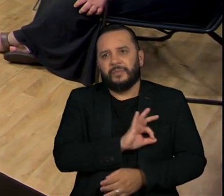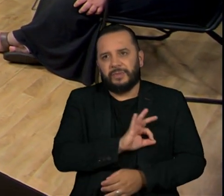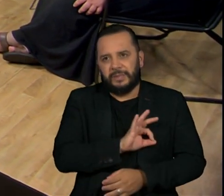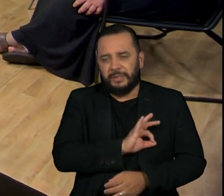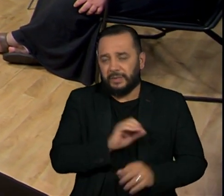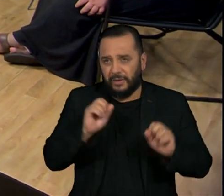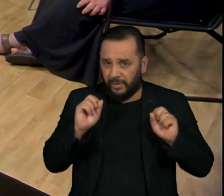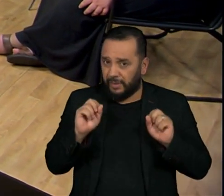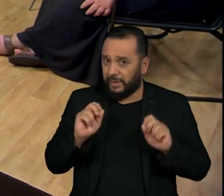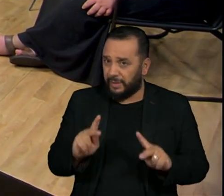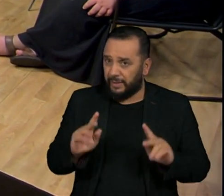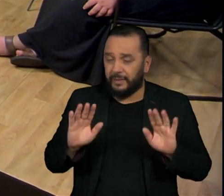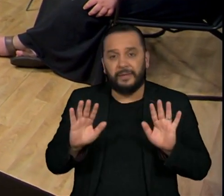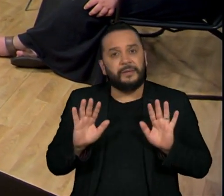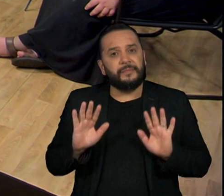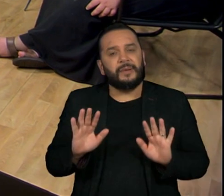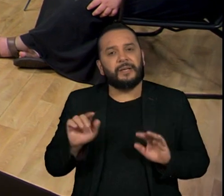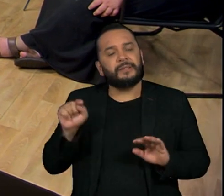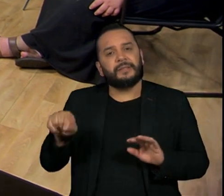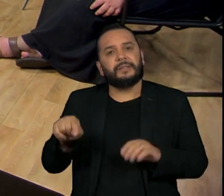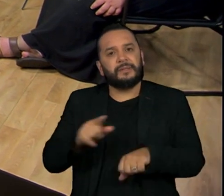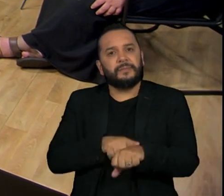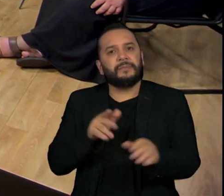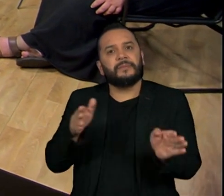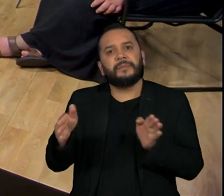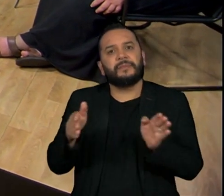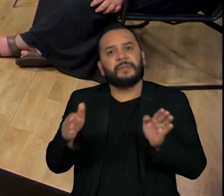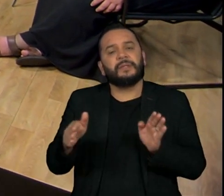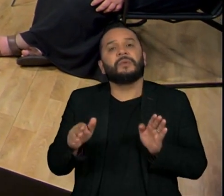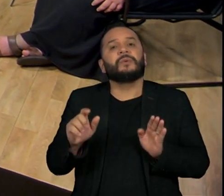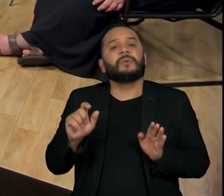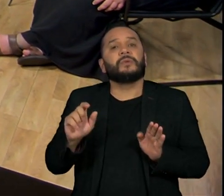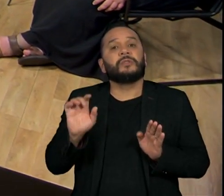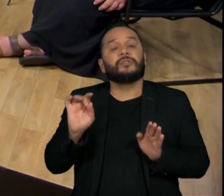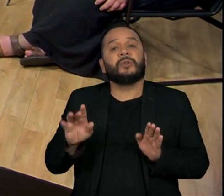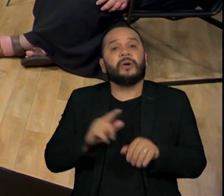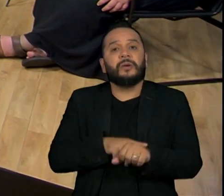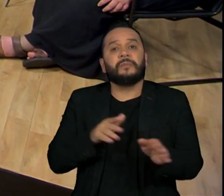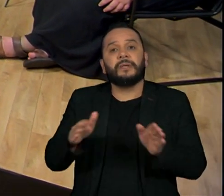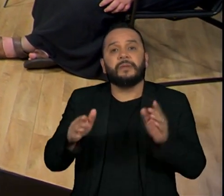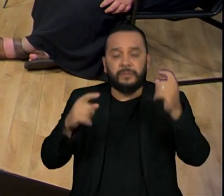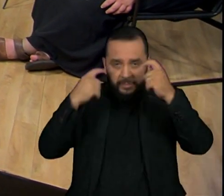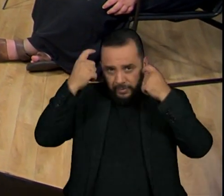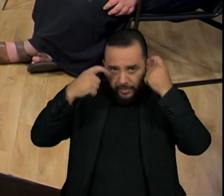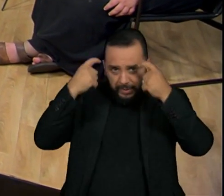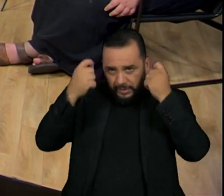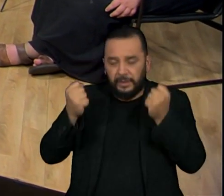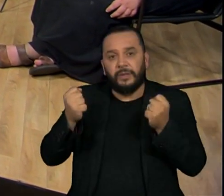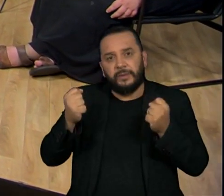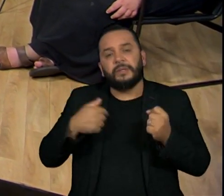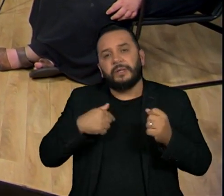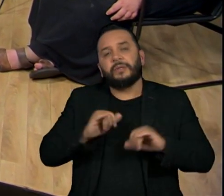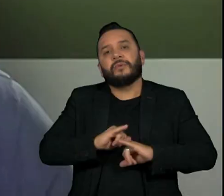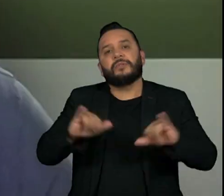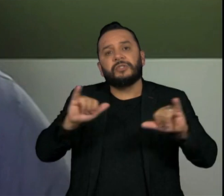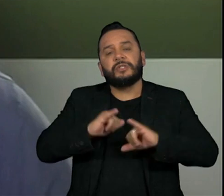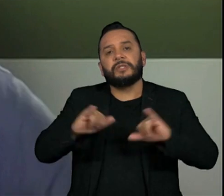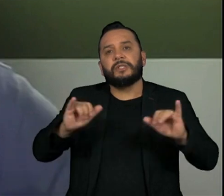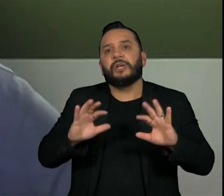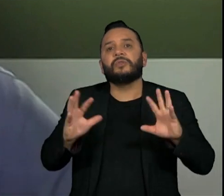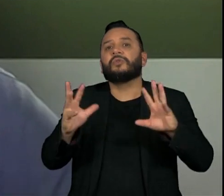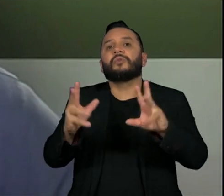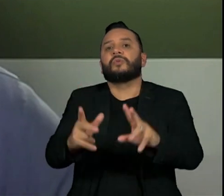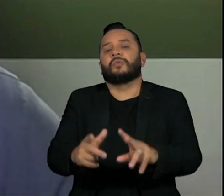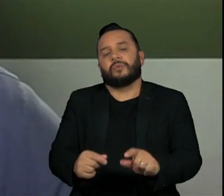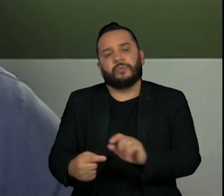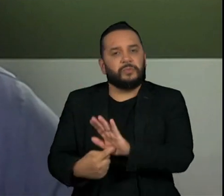isso, e isso dura somente enquanto a preocupação existe e as notícias estão na boca de todo mundo, e aí